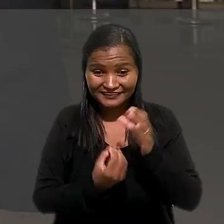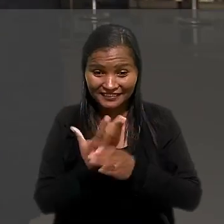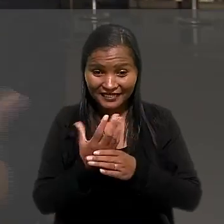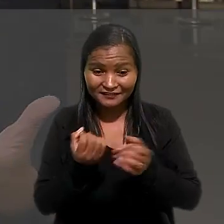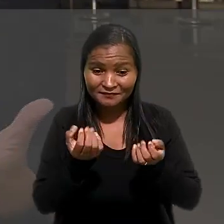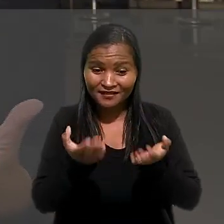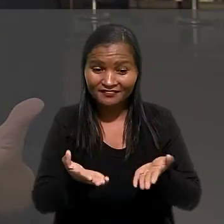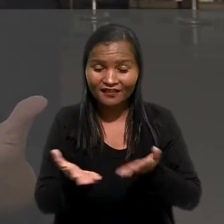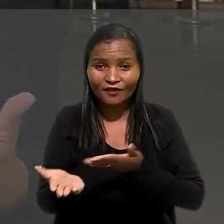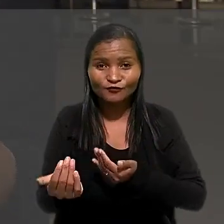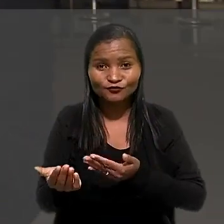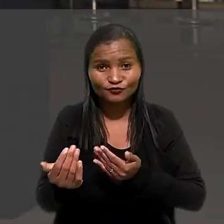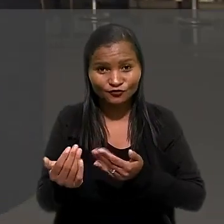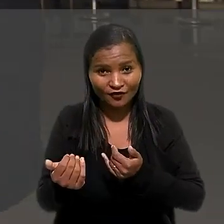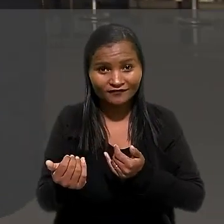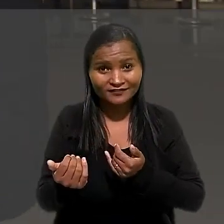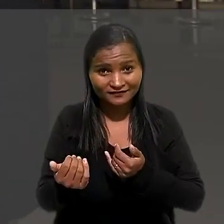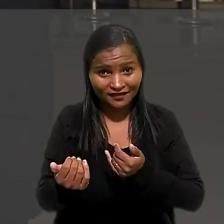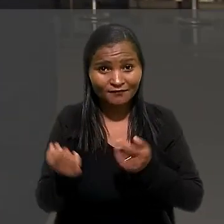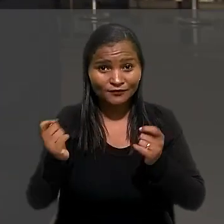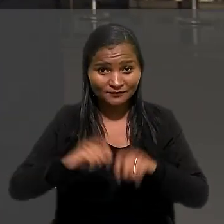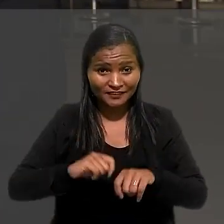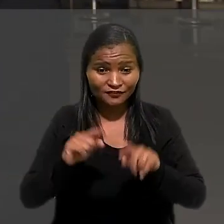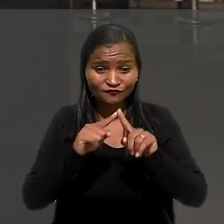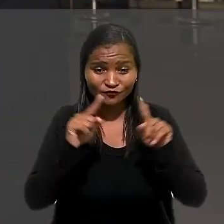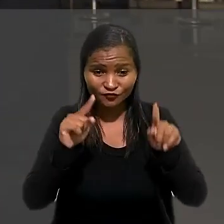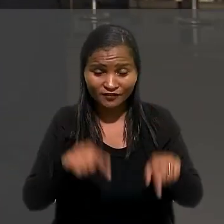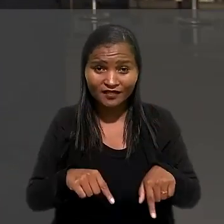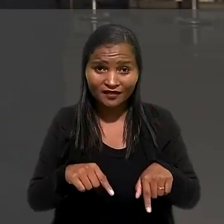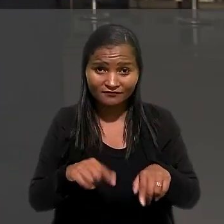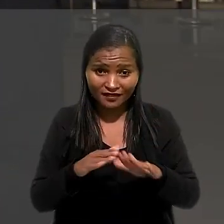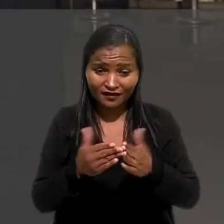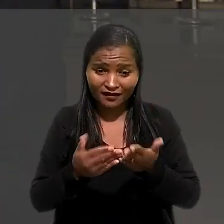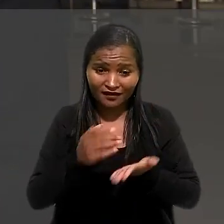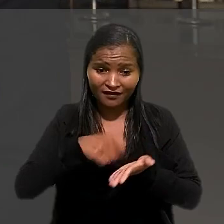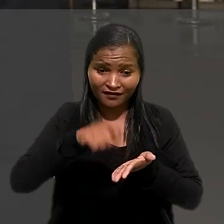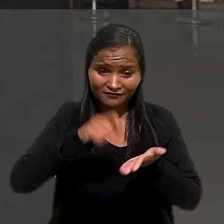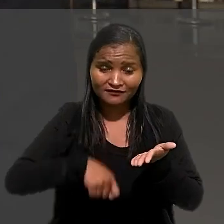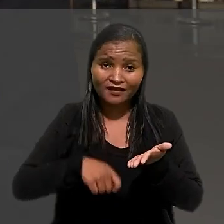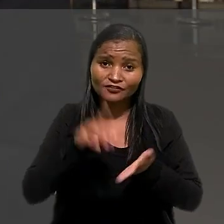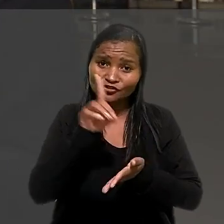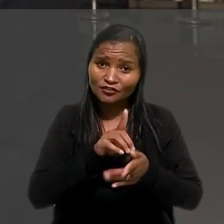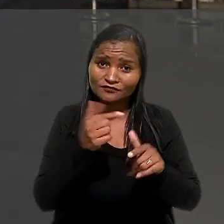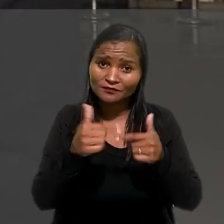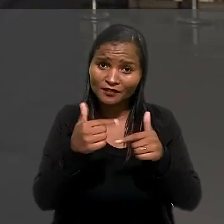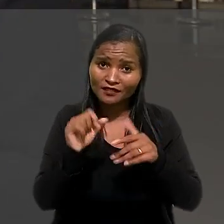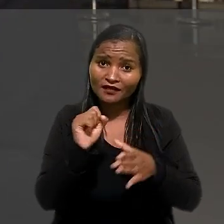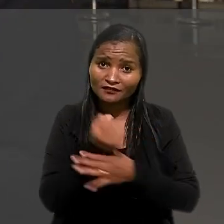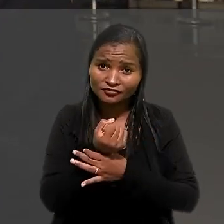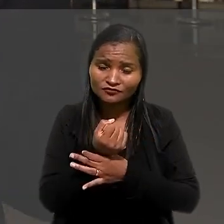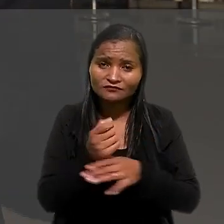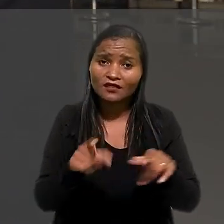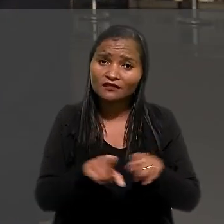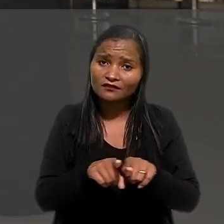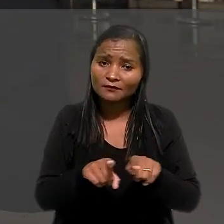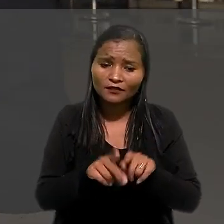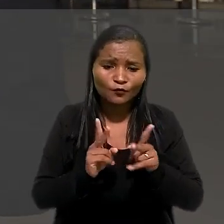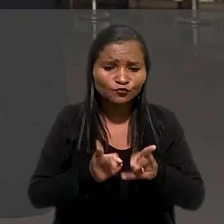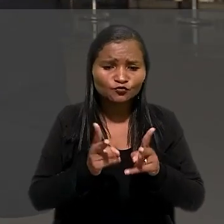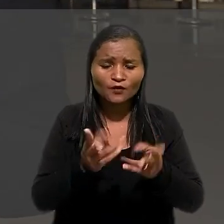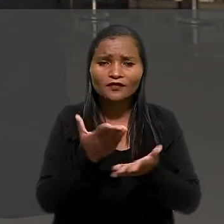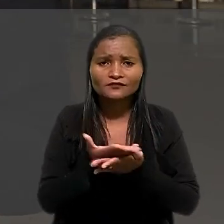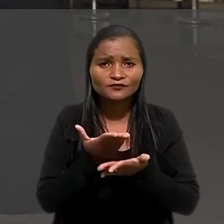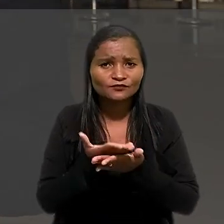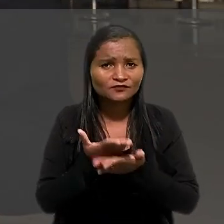aprendizagem, criada para dar aos jovens a condição de empregado com carteira assinada e direitos trabalhistas garantidos. Além de